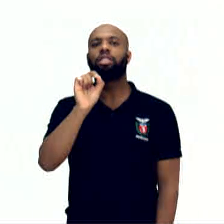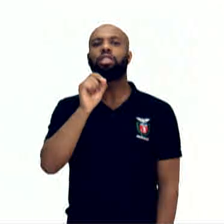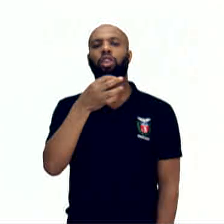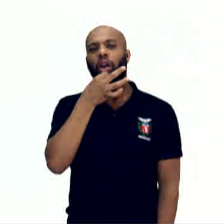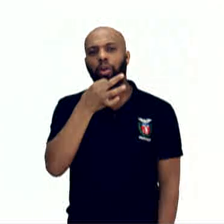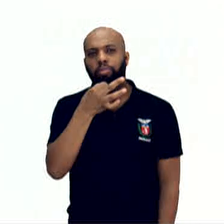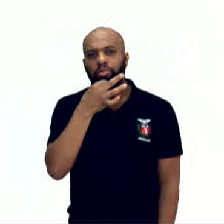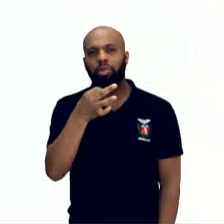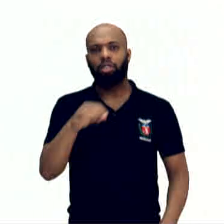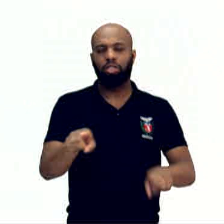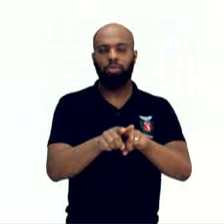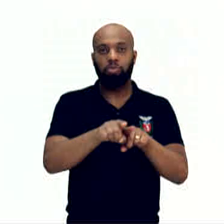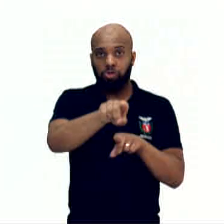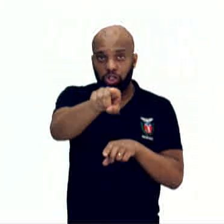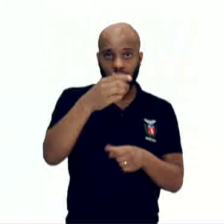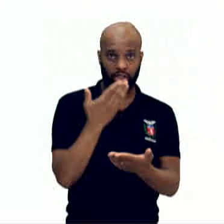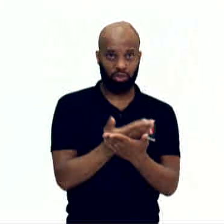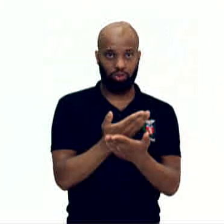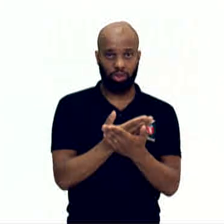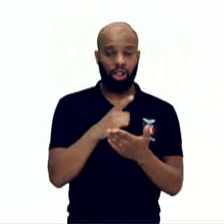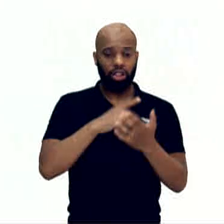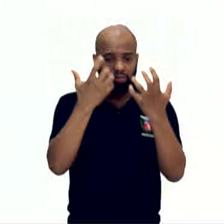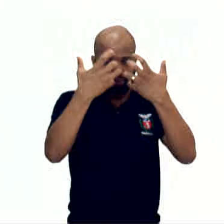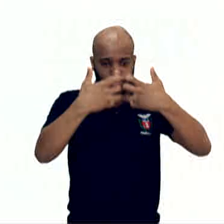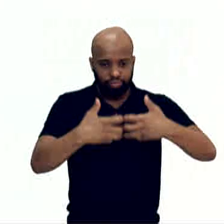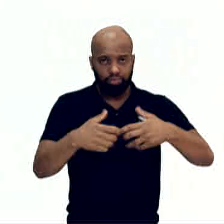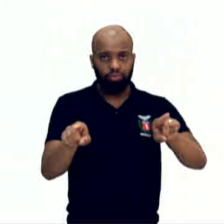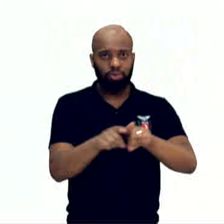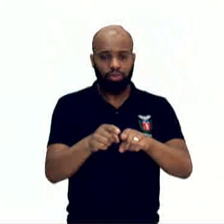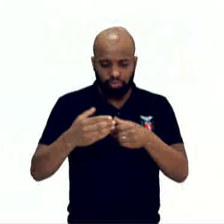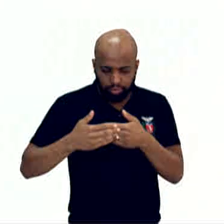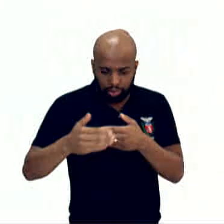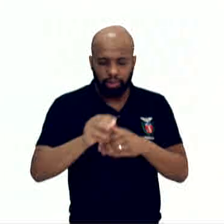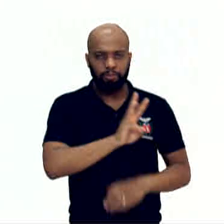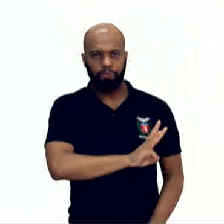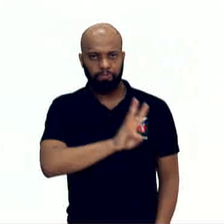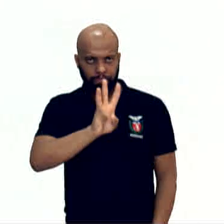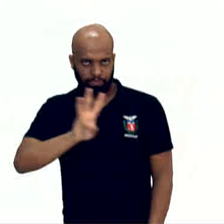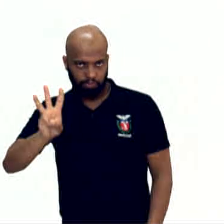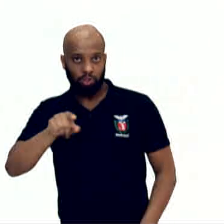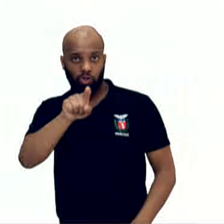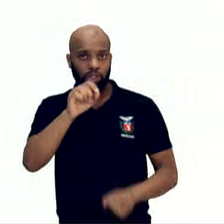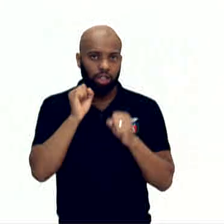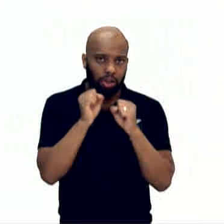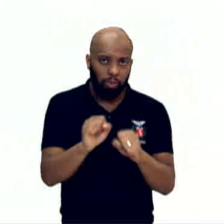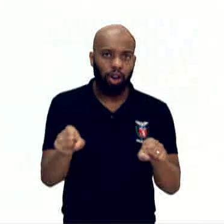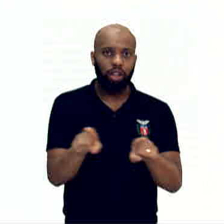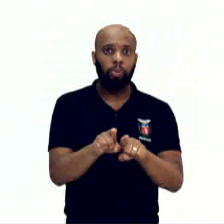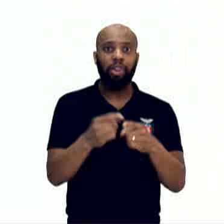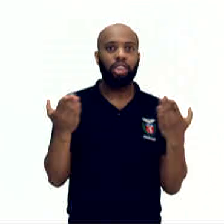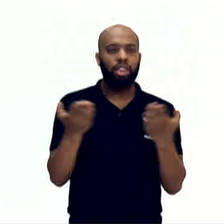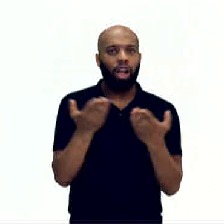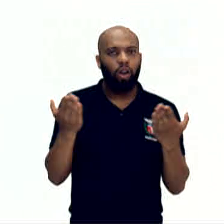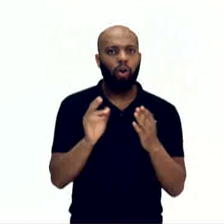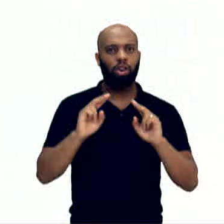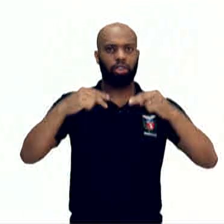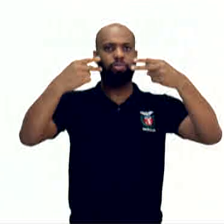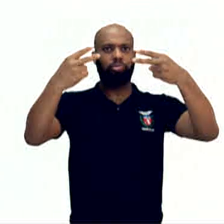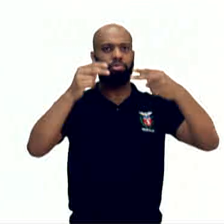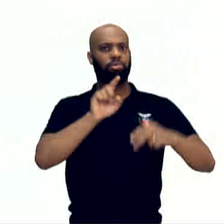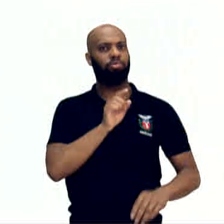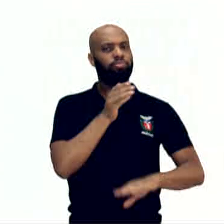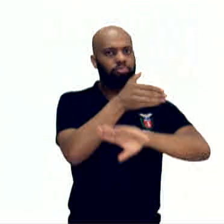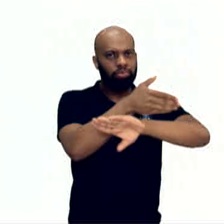especificamente, nós trouxemos algumas reflexões aqui a partir de sites. Então, vocês podem agora, conectados, poder